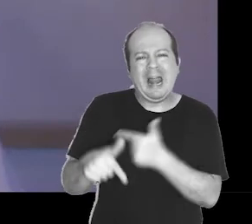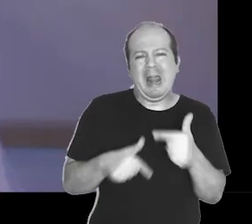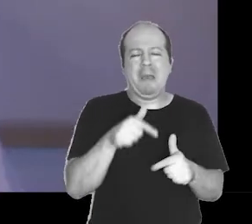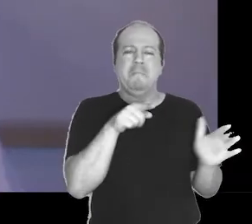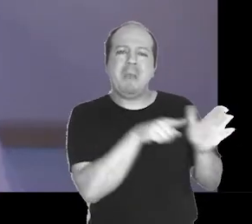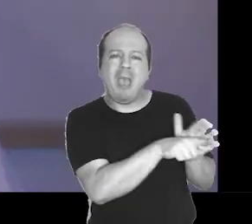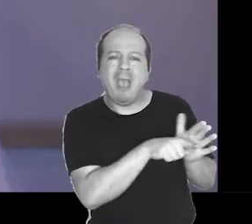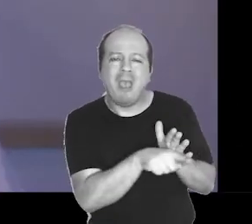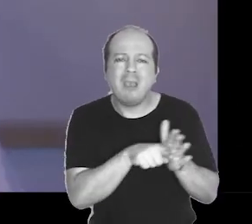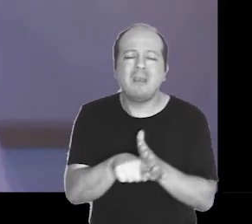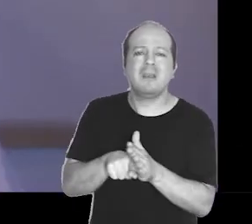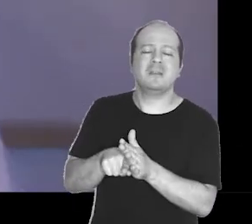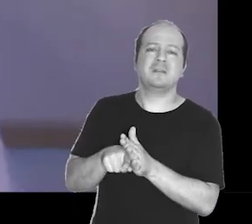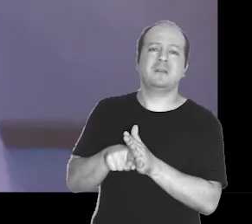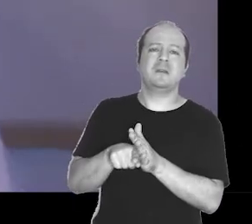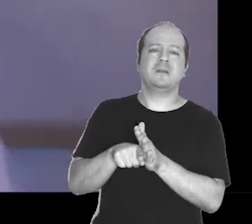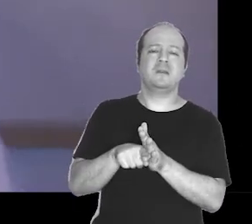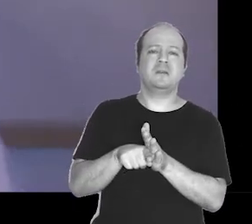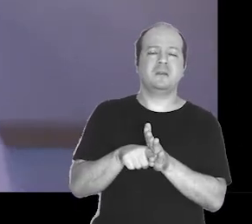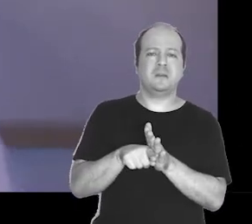pesquisa.